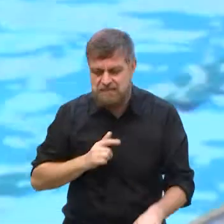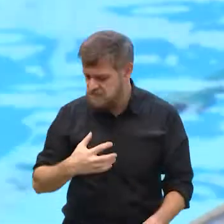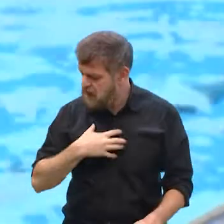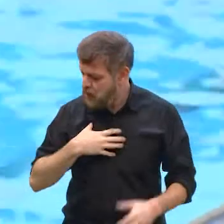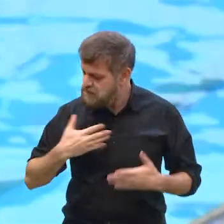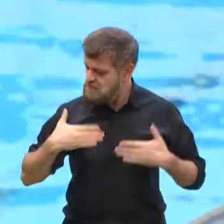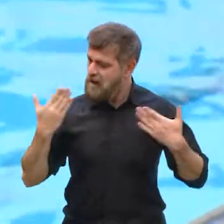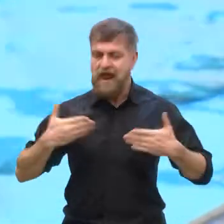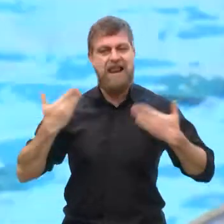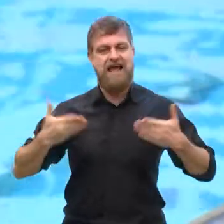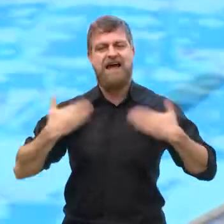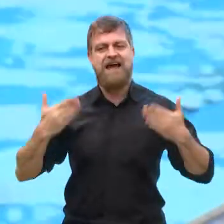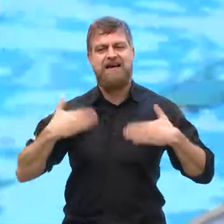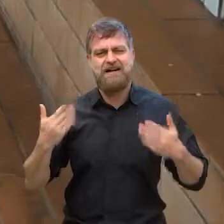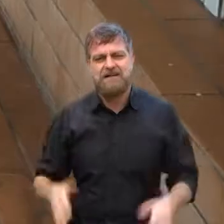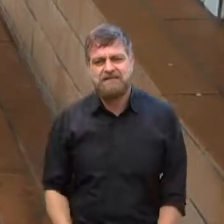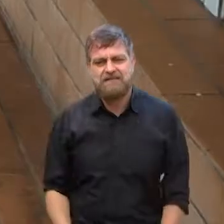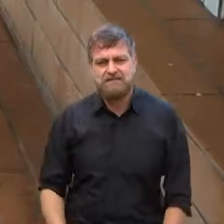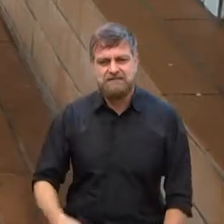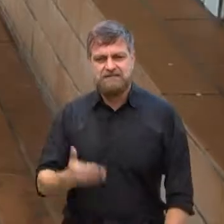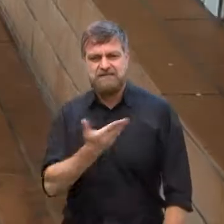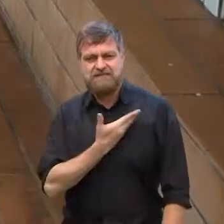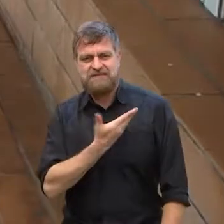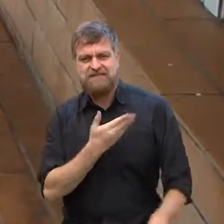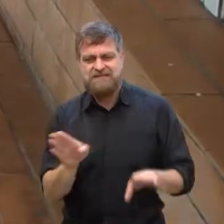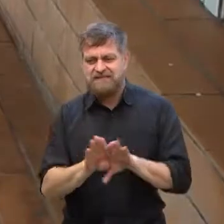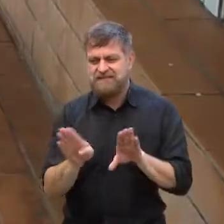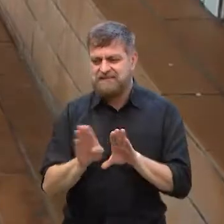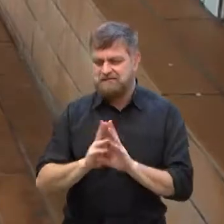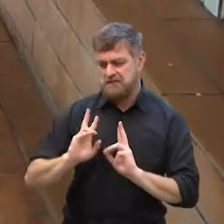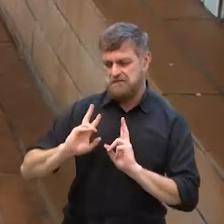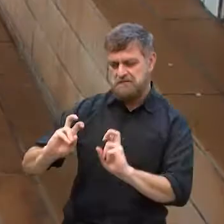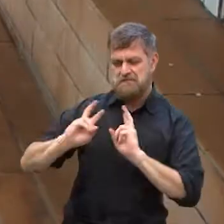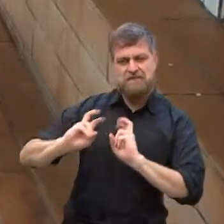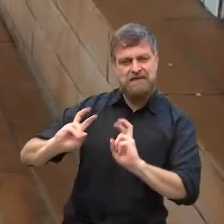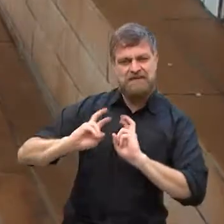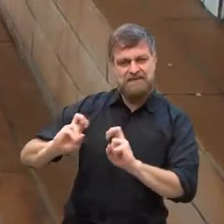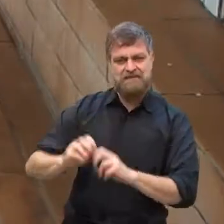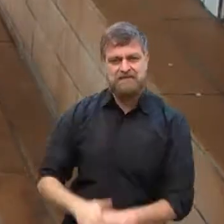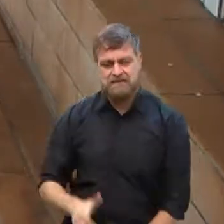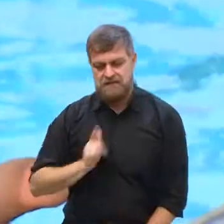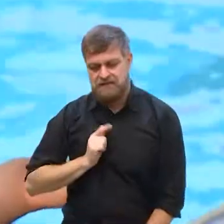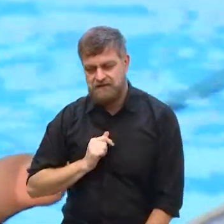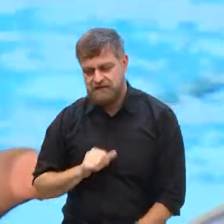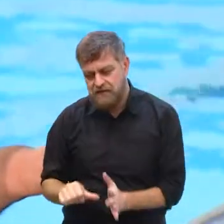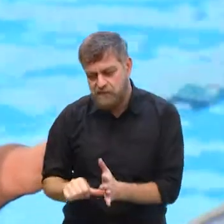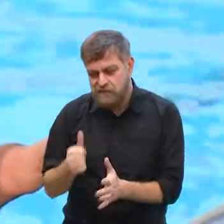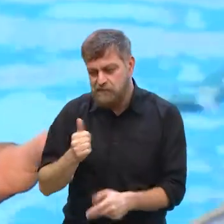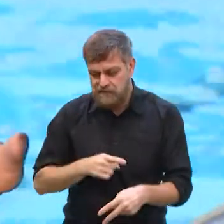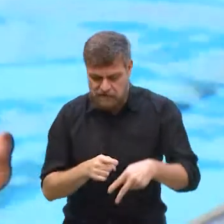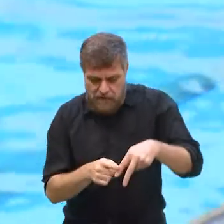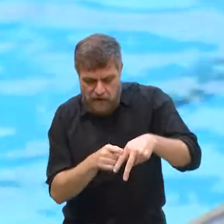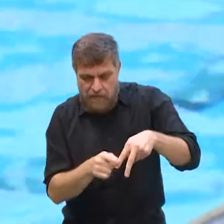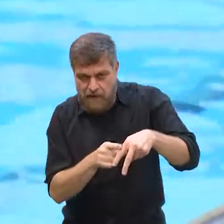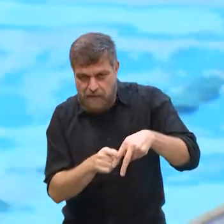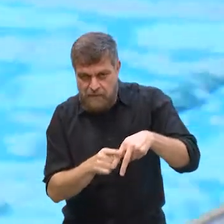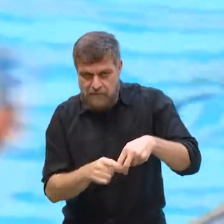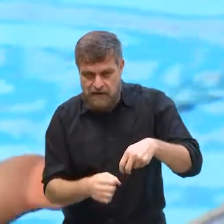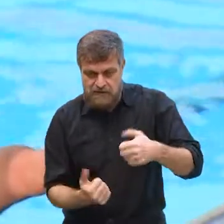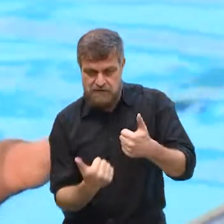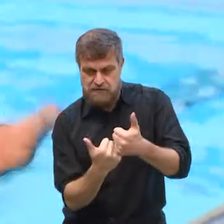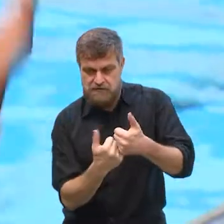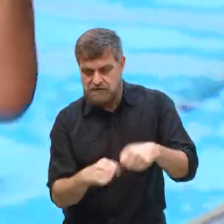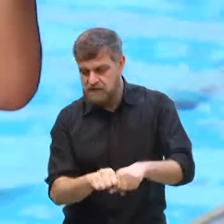alegre. E meus colegas também passaram a ver isso. Então, é claro que as primeiras vezes que quebrava,